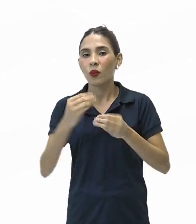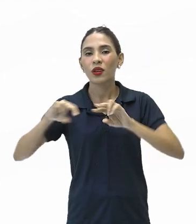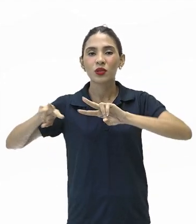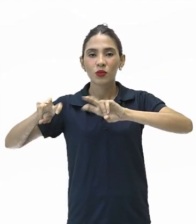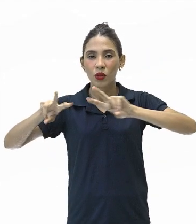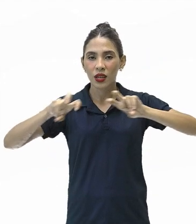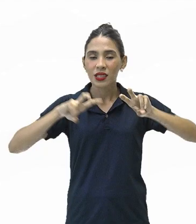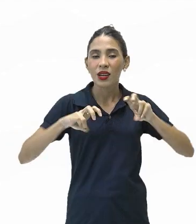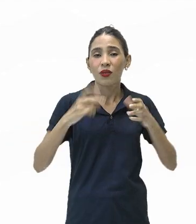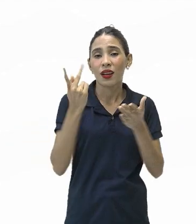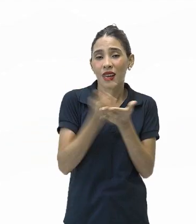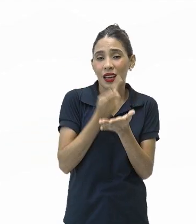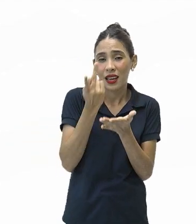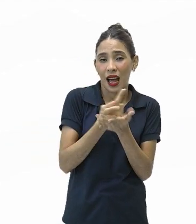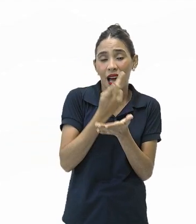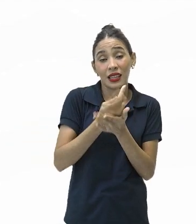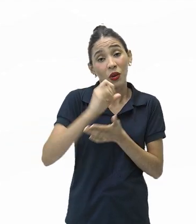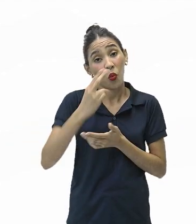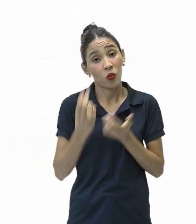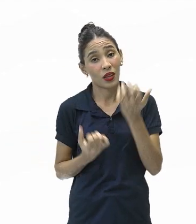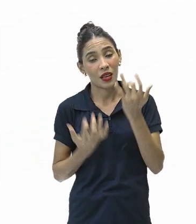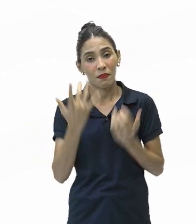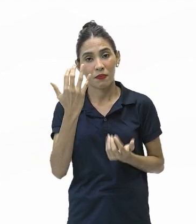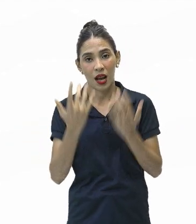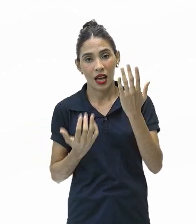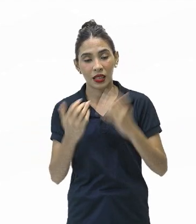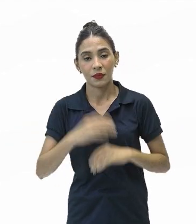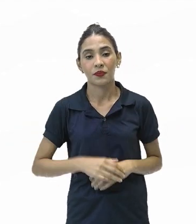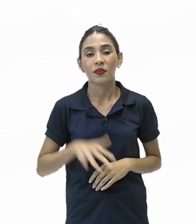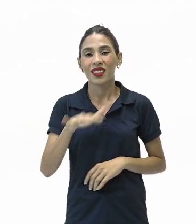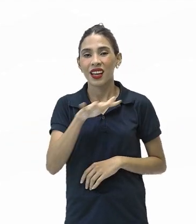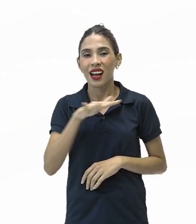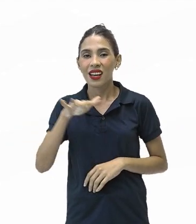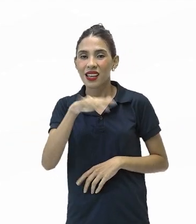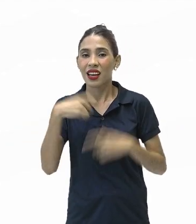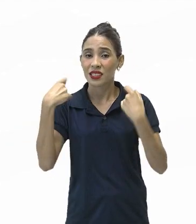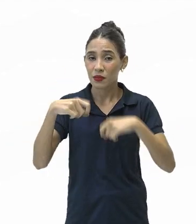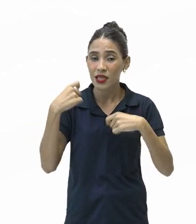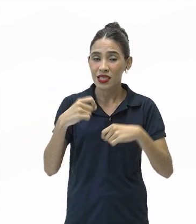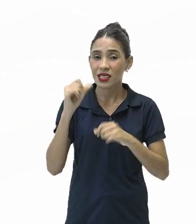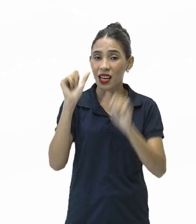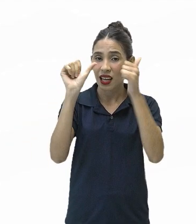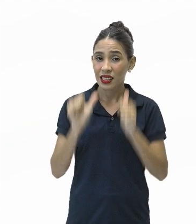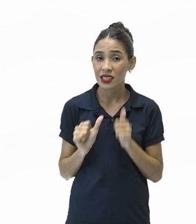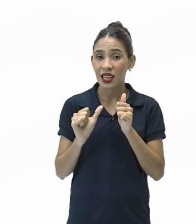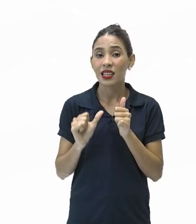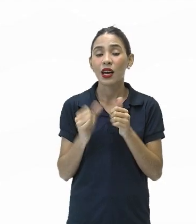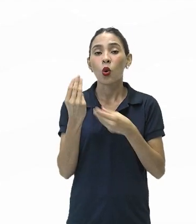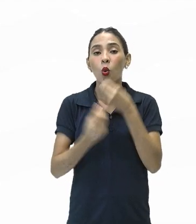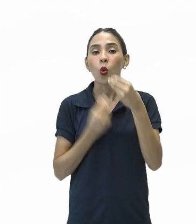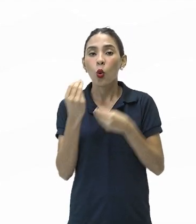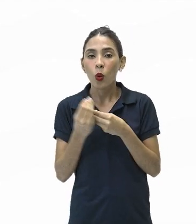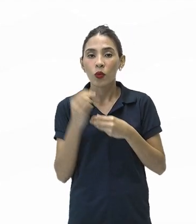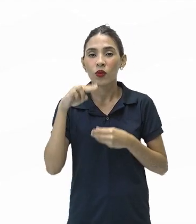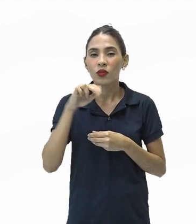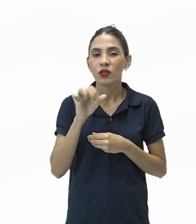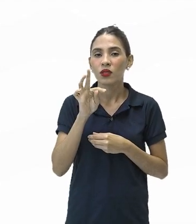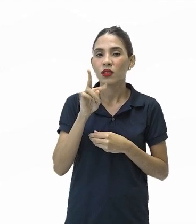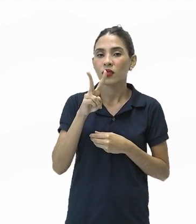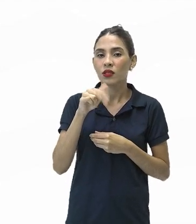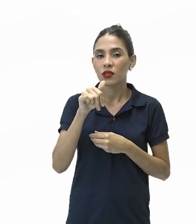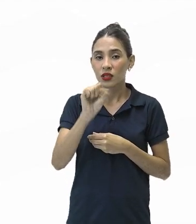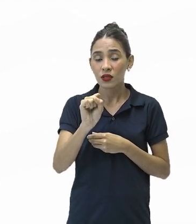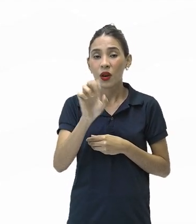exploração indevida ou de queimadas, por exemplo. Essas áreas devem ser recuperadas com espécies nativas. O